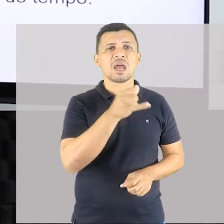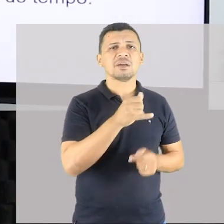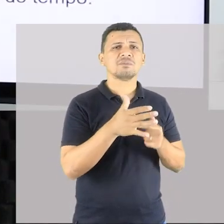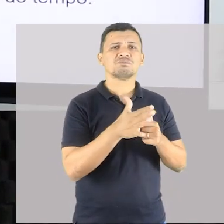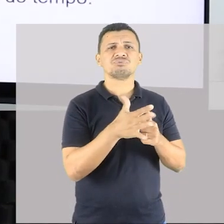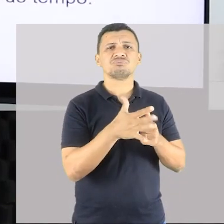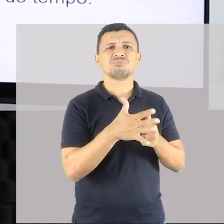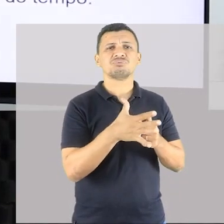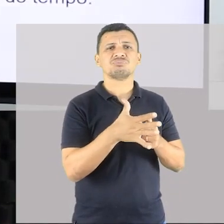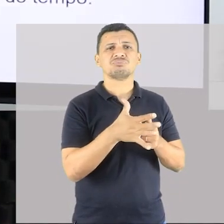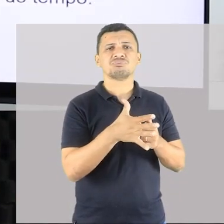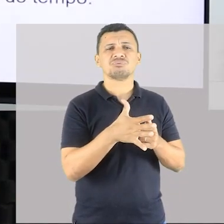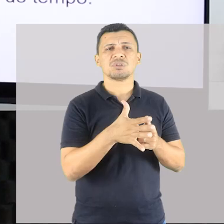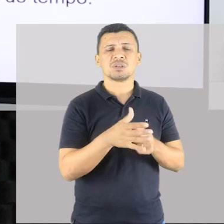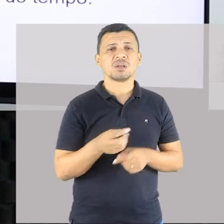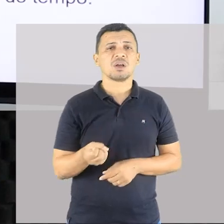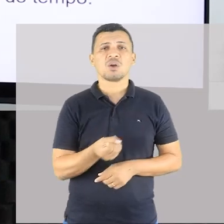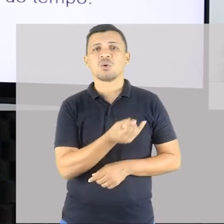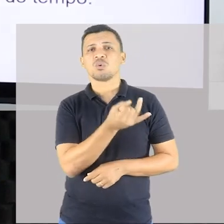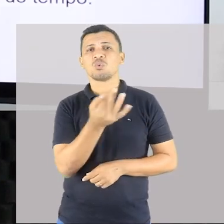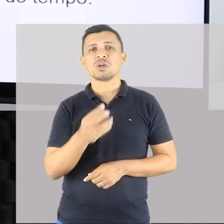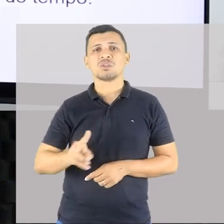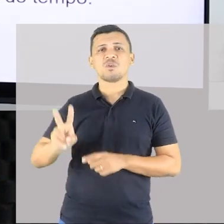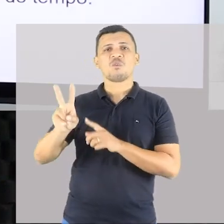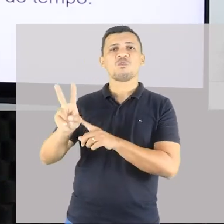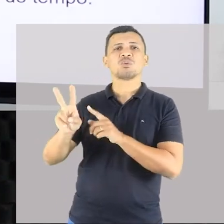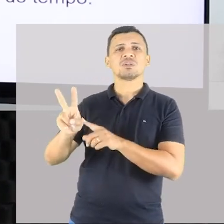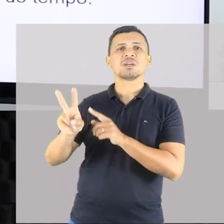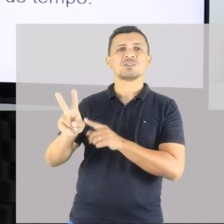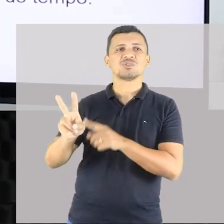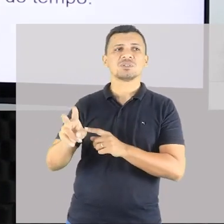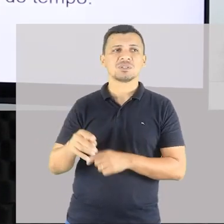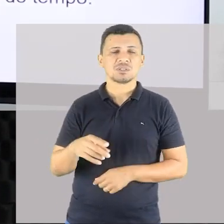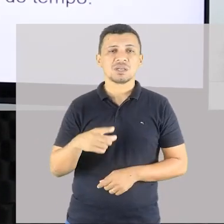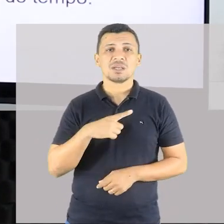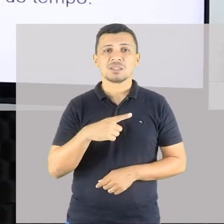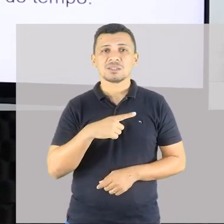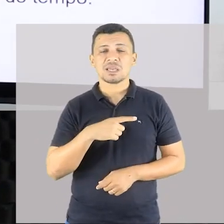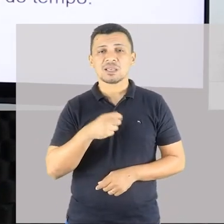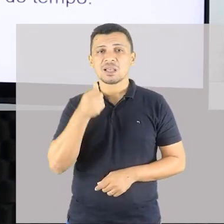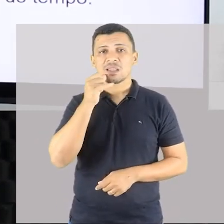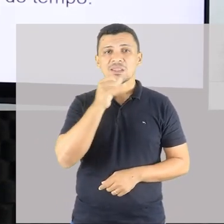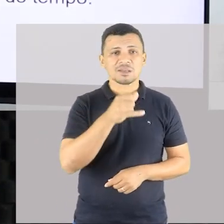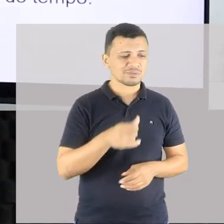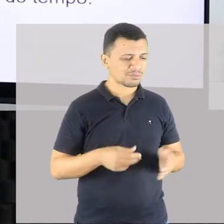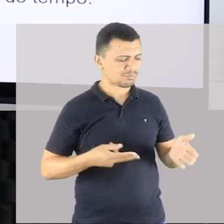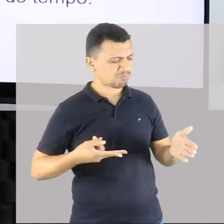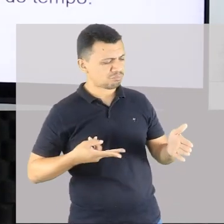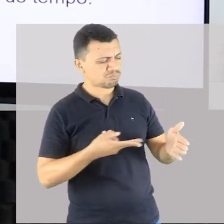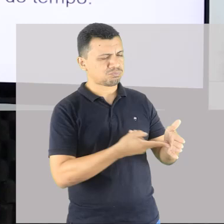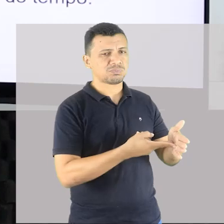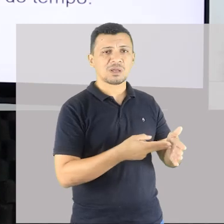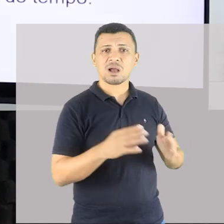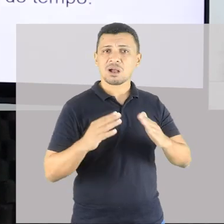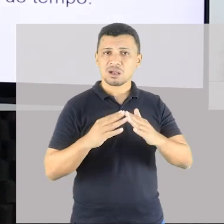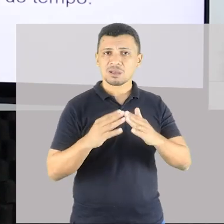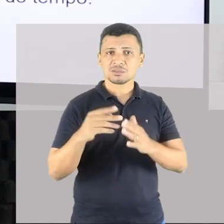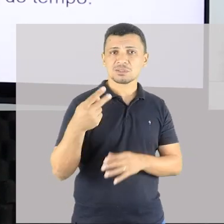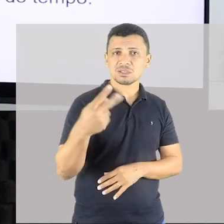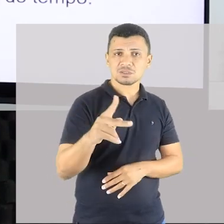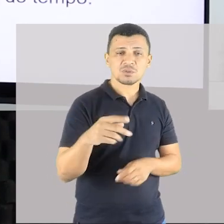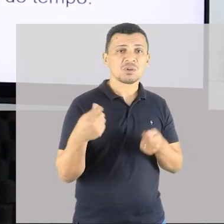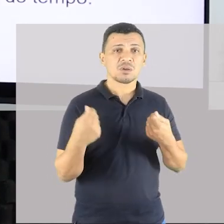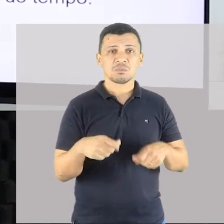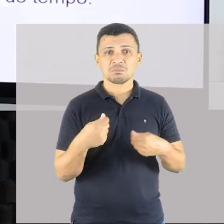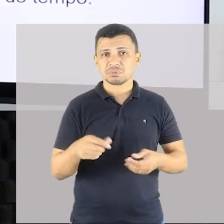da tensão, da voltagem, que é aquilo que tem na tomada da casa da gente, que é necessário para a gente ligar